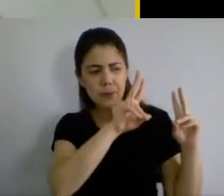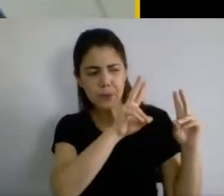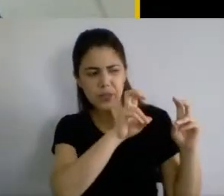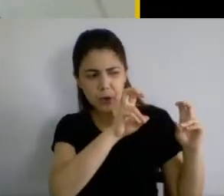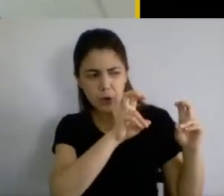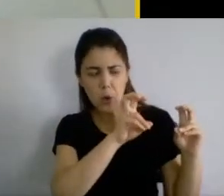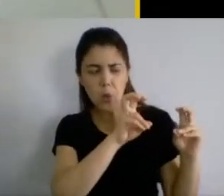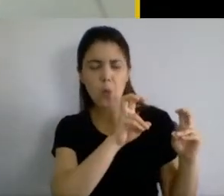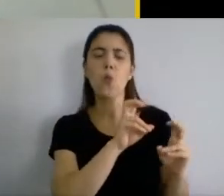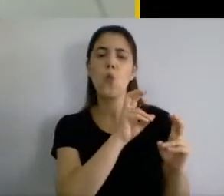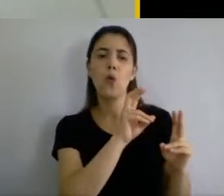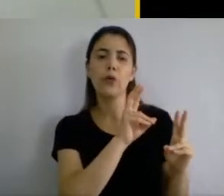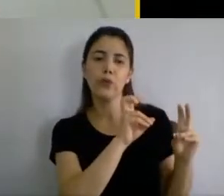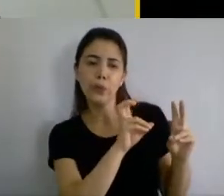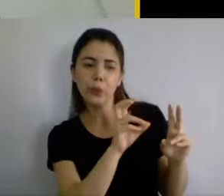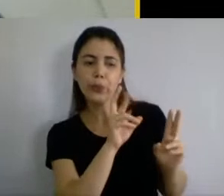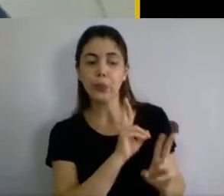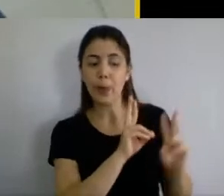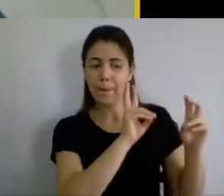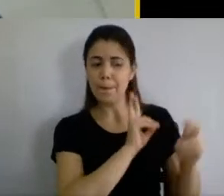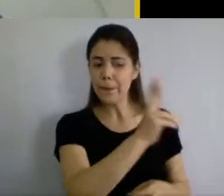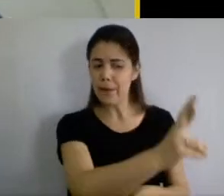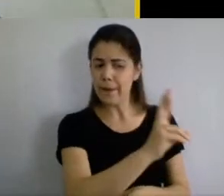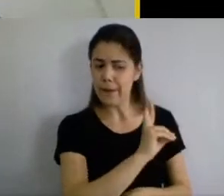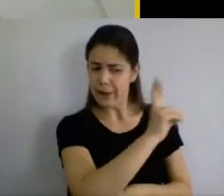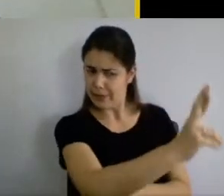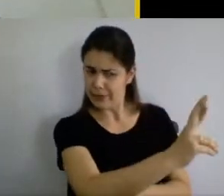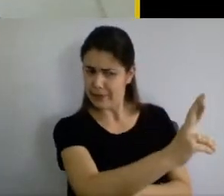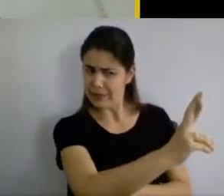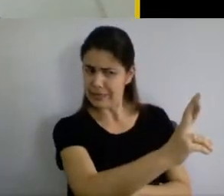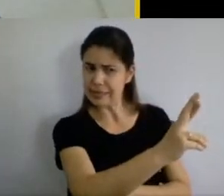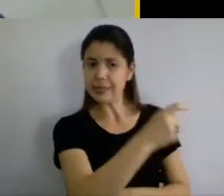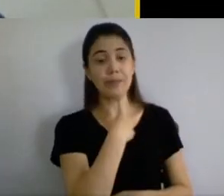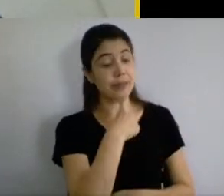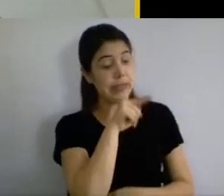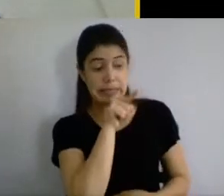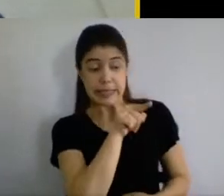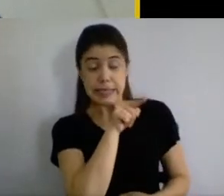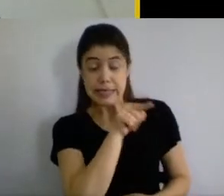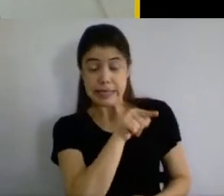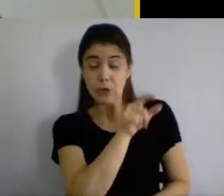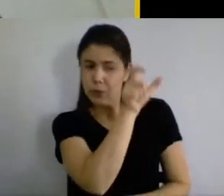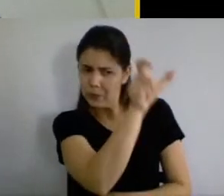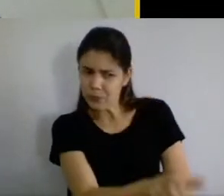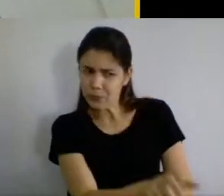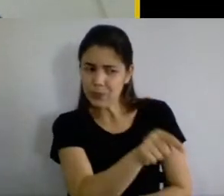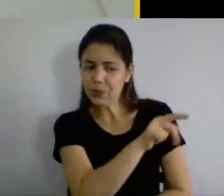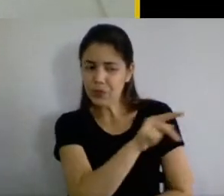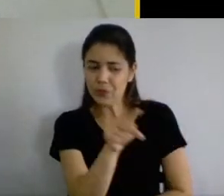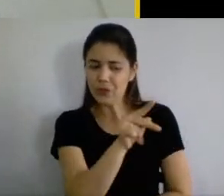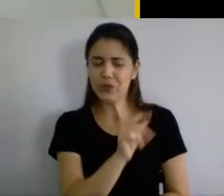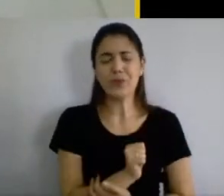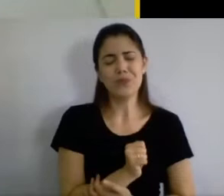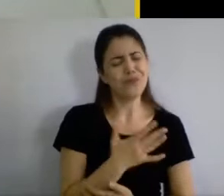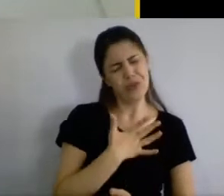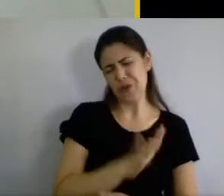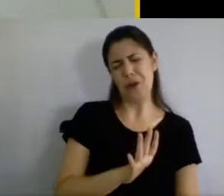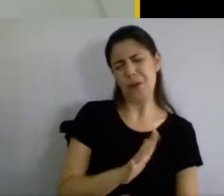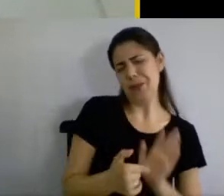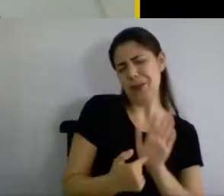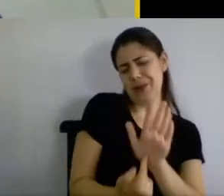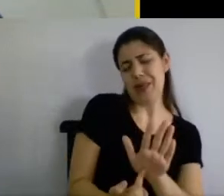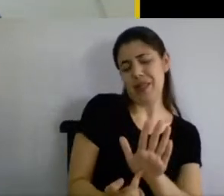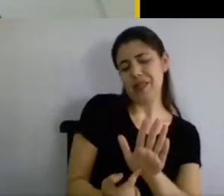Hansen dispensa apresentações. Porém, como mediador, eu tenho a difícil função de apresentá-lo em poucas palavras.